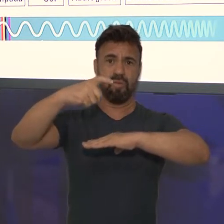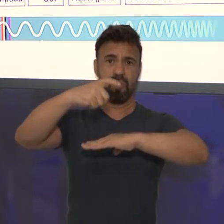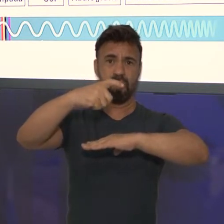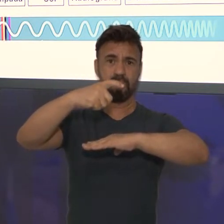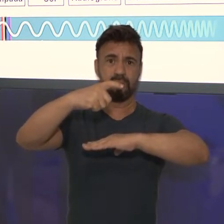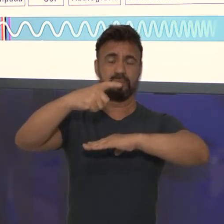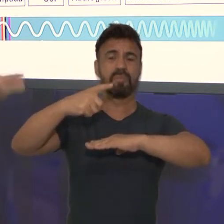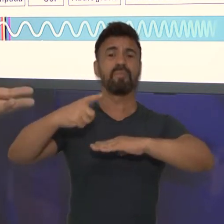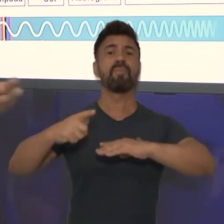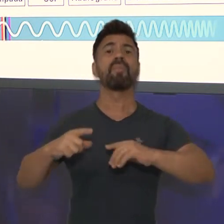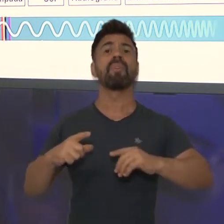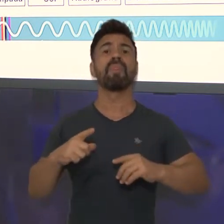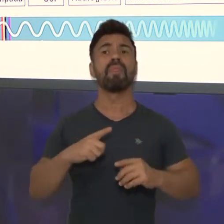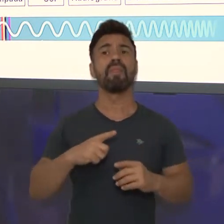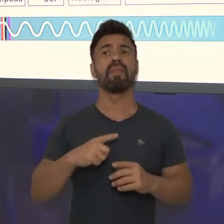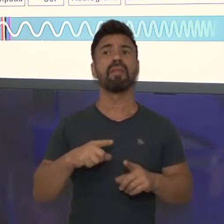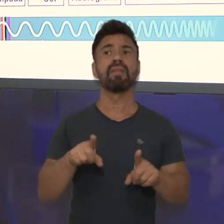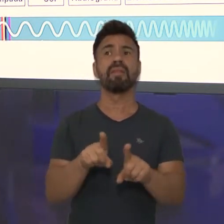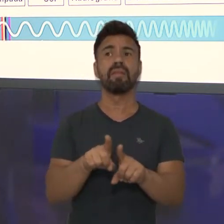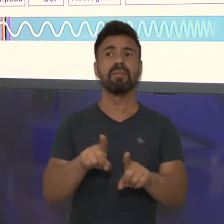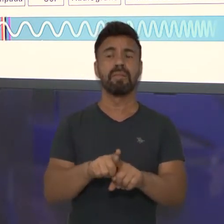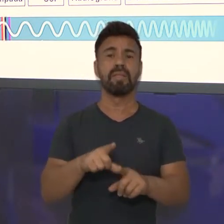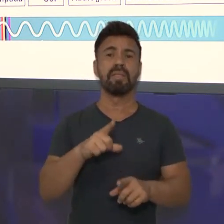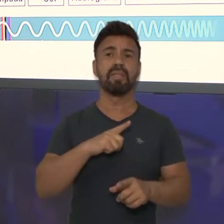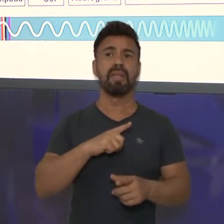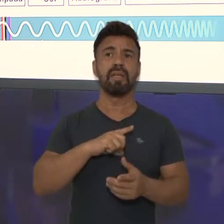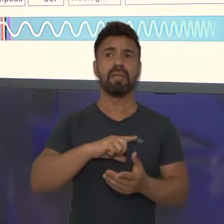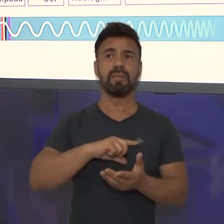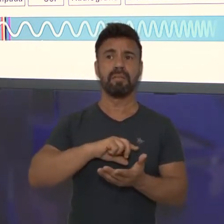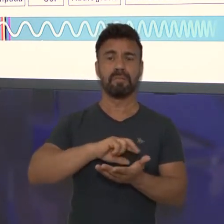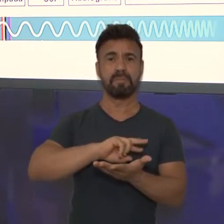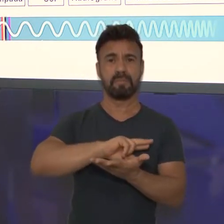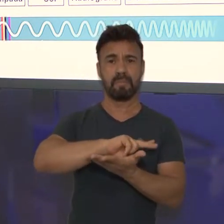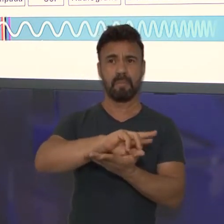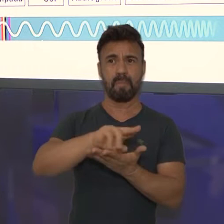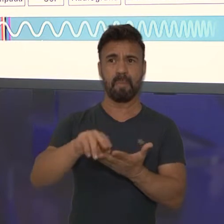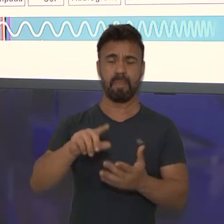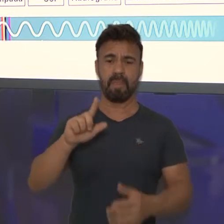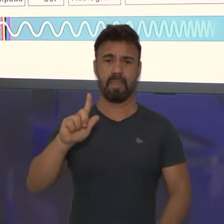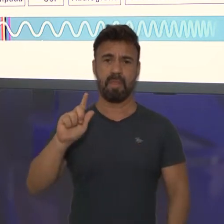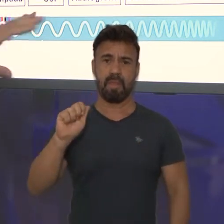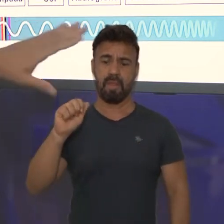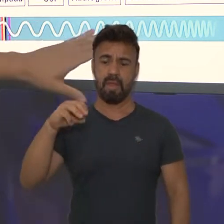diagnóstico. Por fim, a gente tem os raios gama, né, a radiação gama,